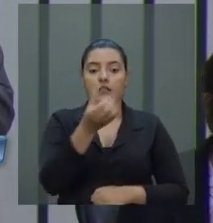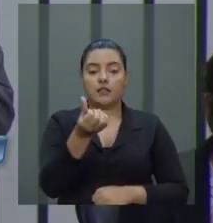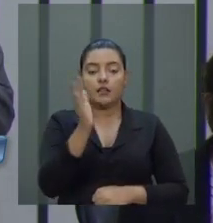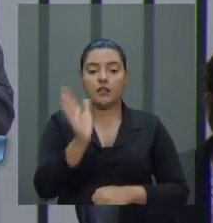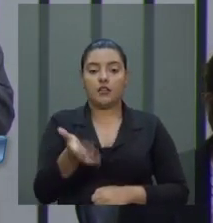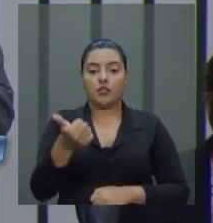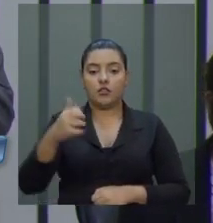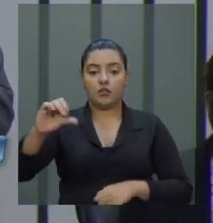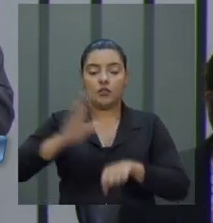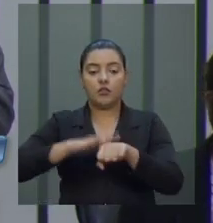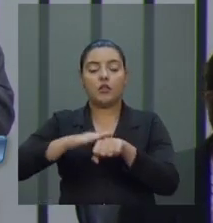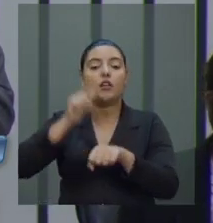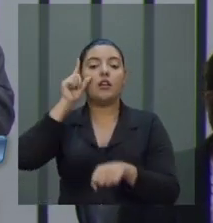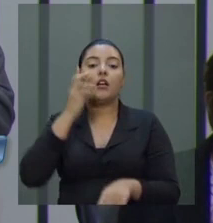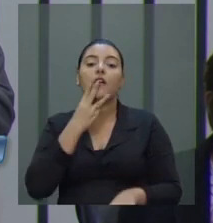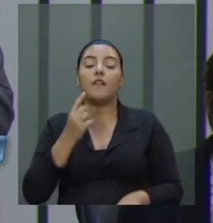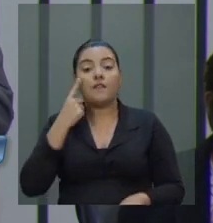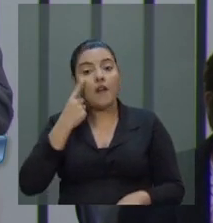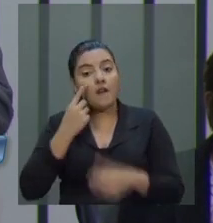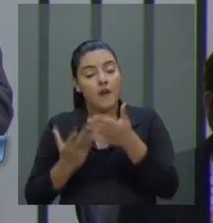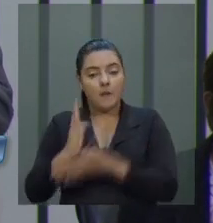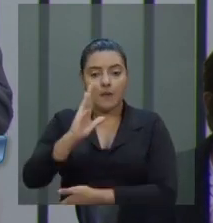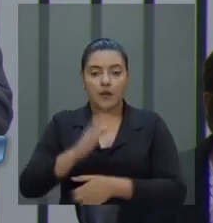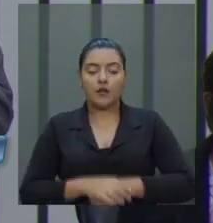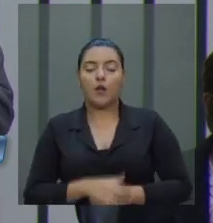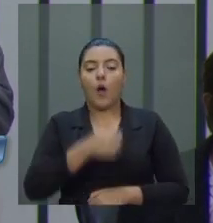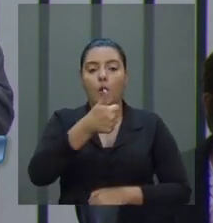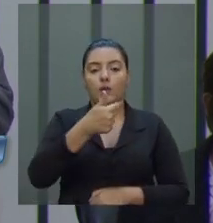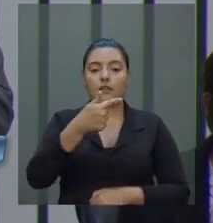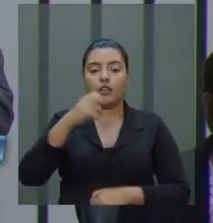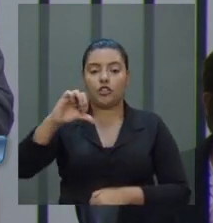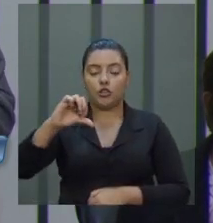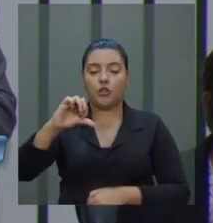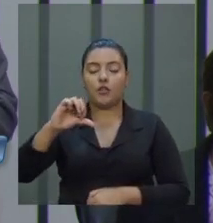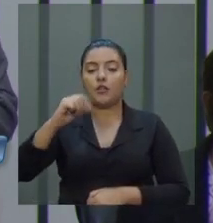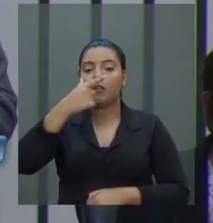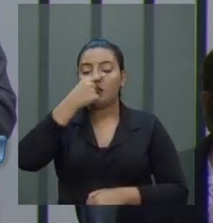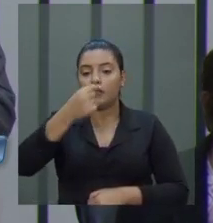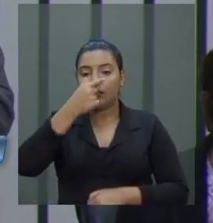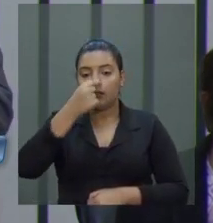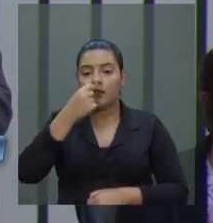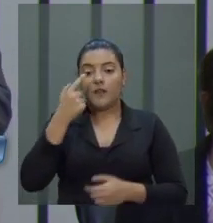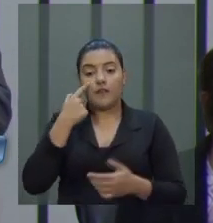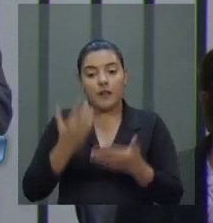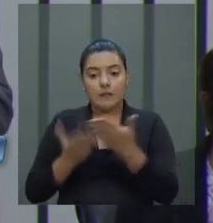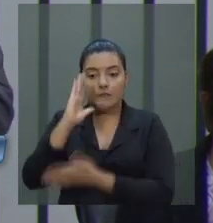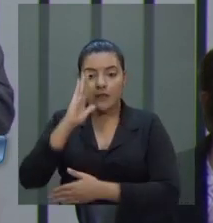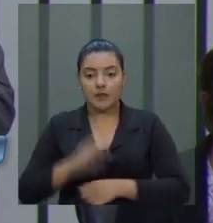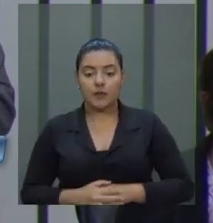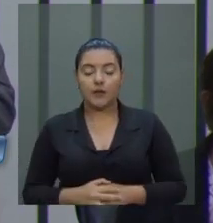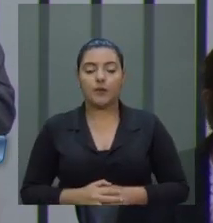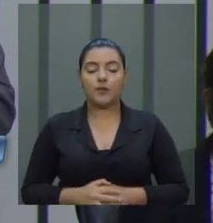3619, autoria do deputado Guilherme Landim, com parecer favorável. 179, deputado Jordão Neto, com parecer favorável.